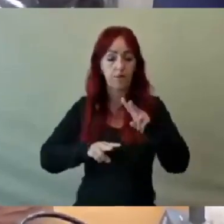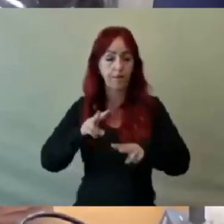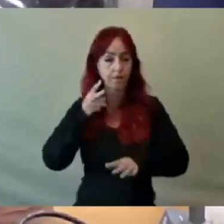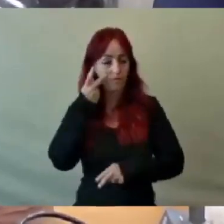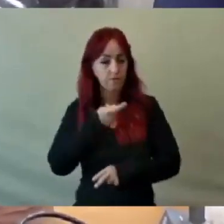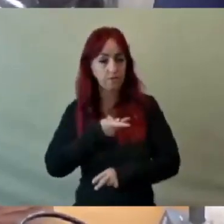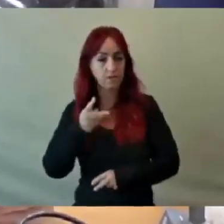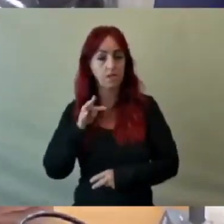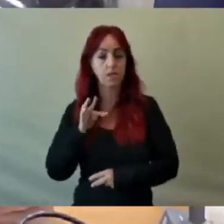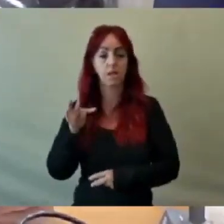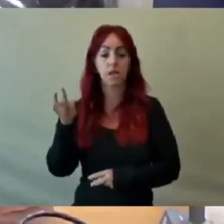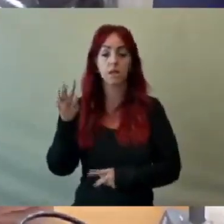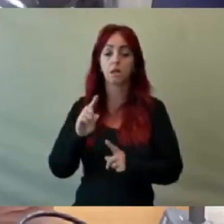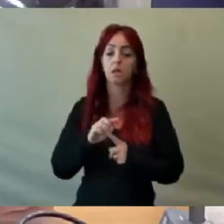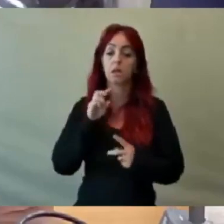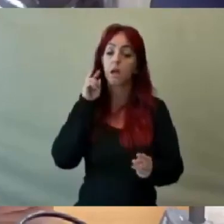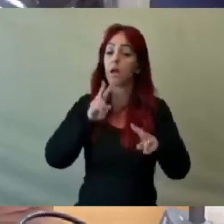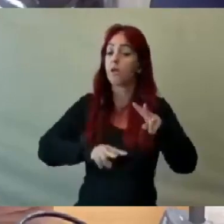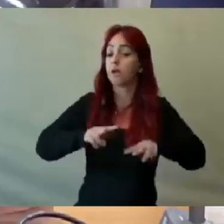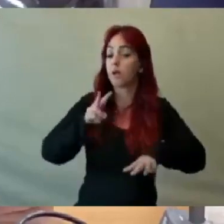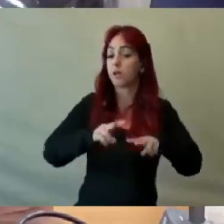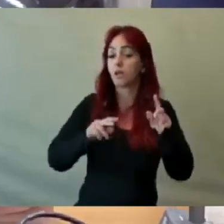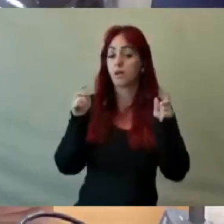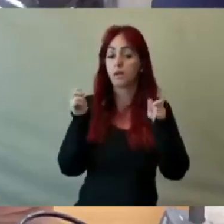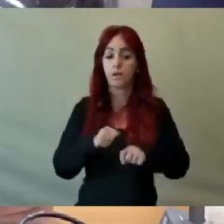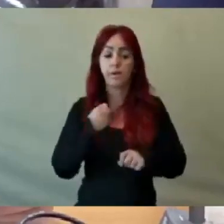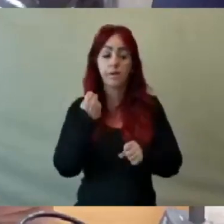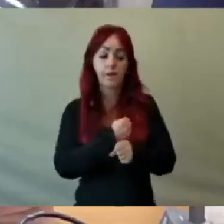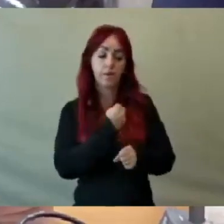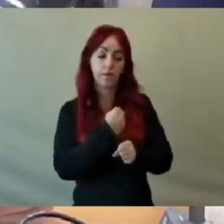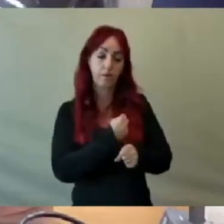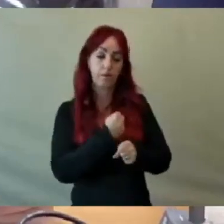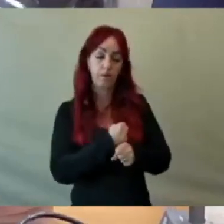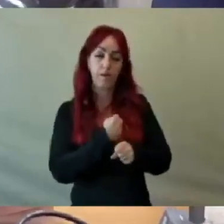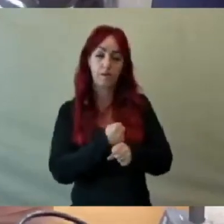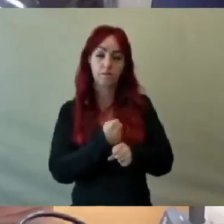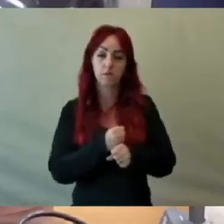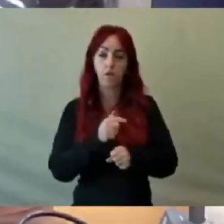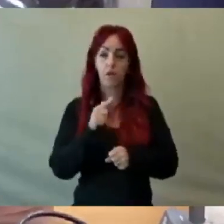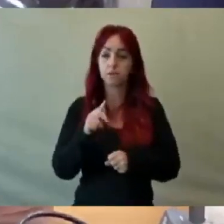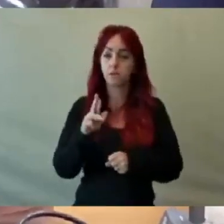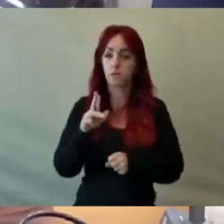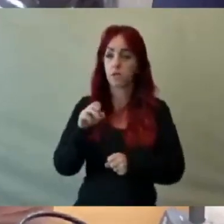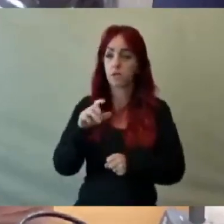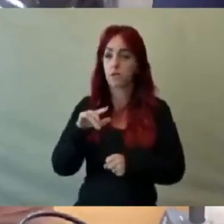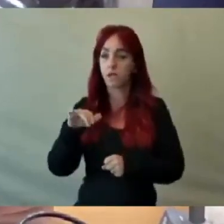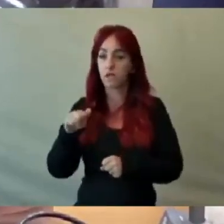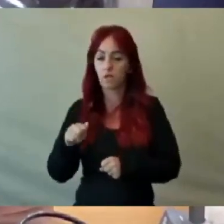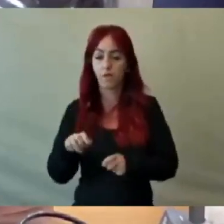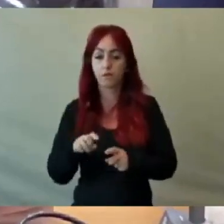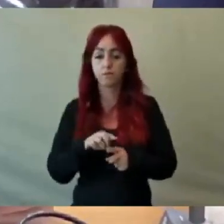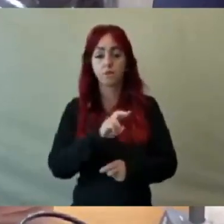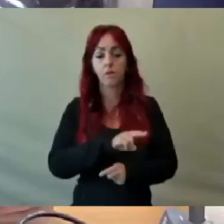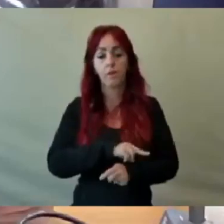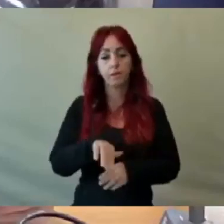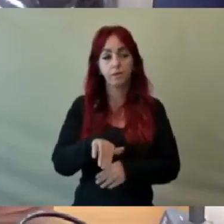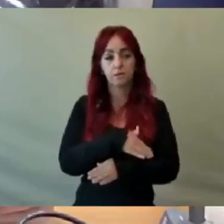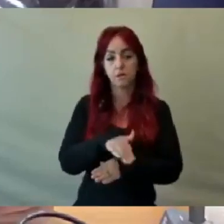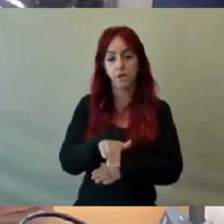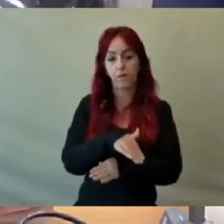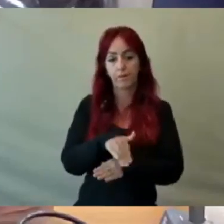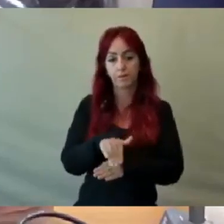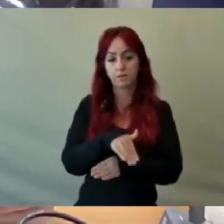avaliar a possibilidade de construção de uma grelha na Rua Radialista Augusto Negro, a fim de